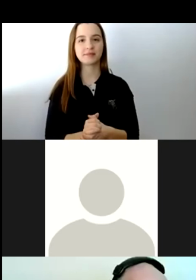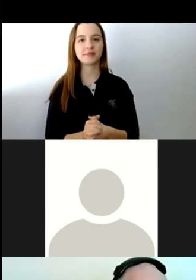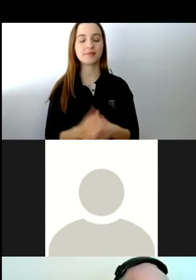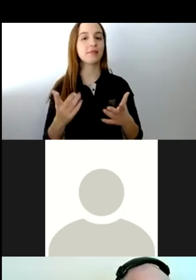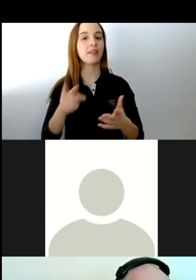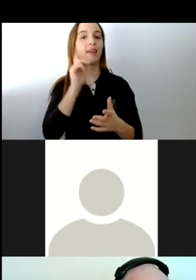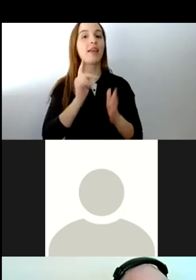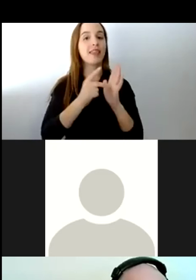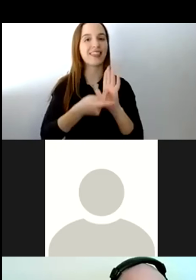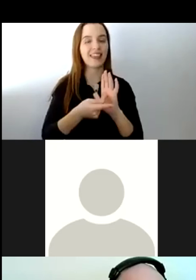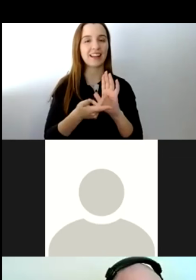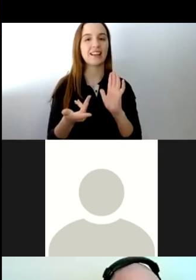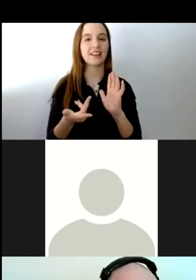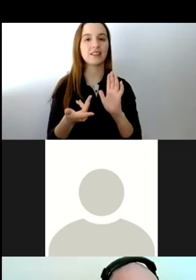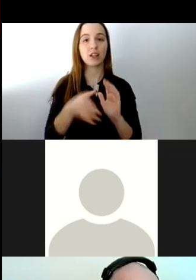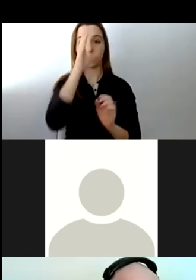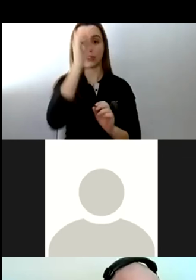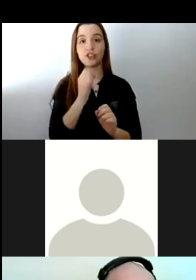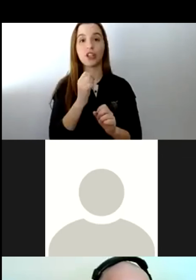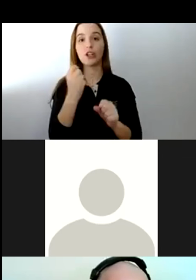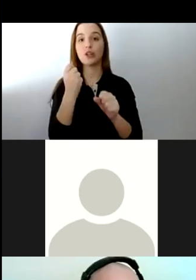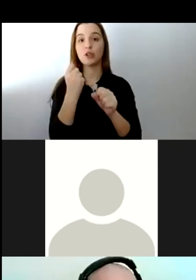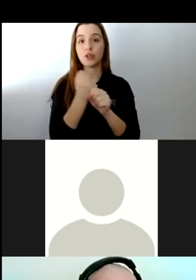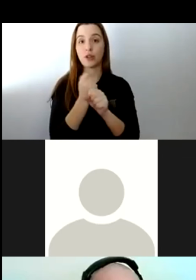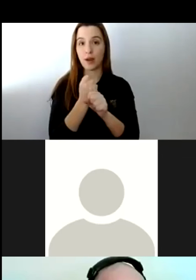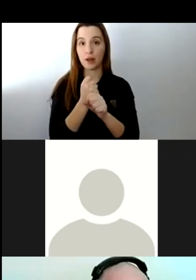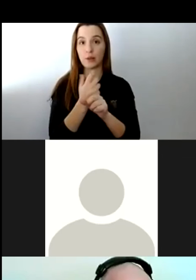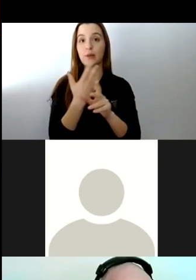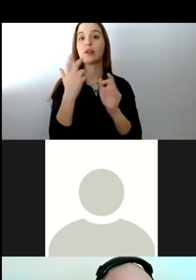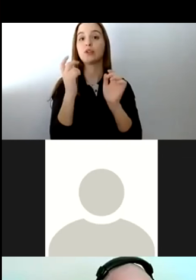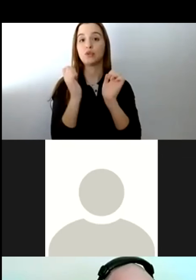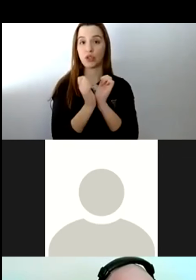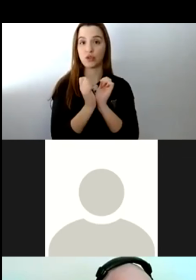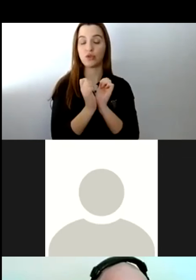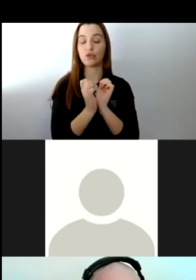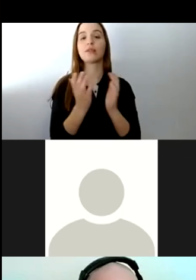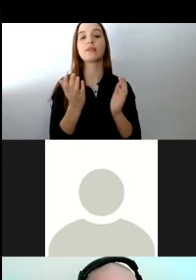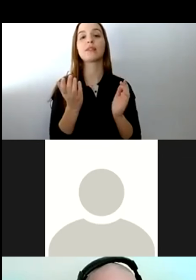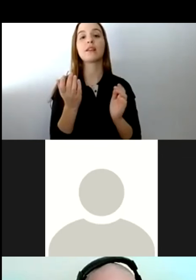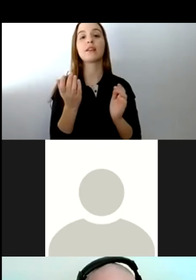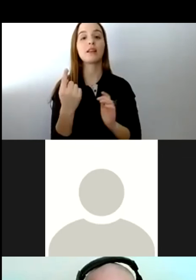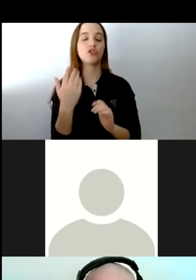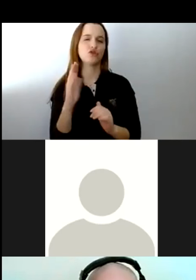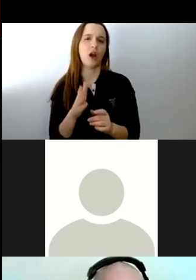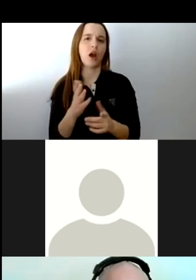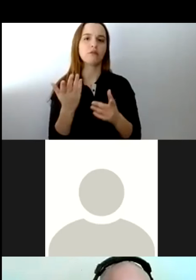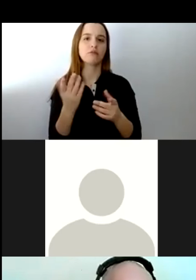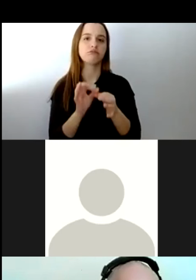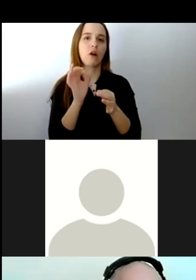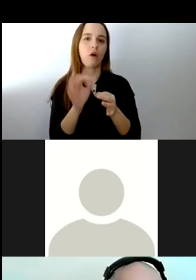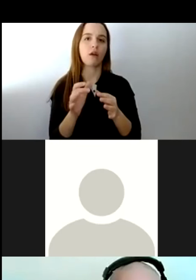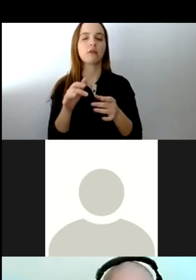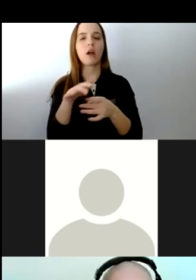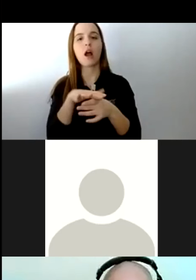técnica do Ministério do Trabalho e da Segurança Social e que já tem contribuído para as doenças raras no